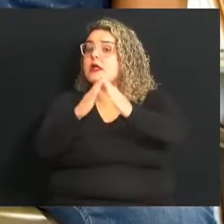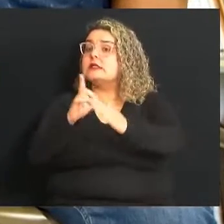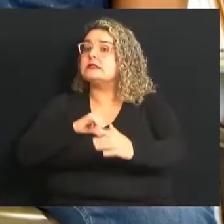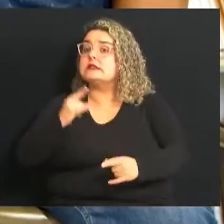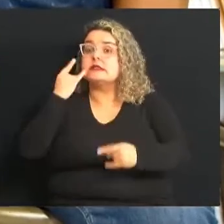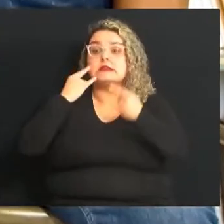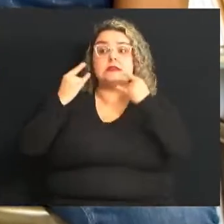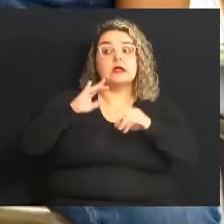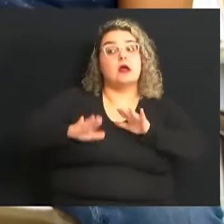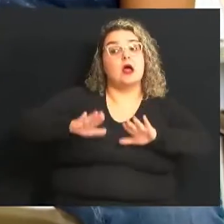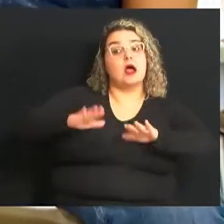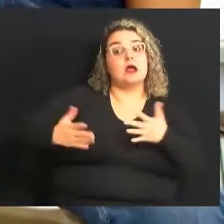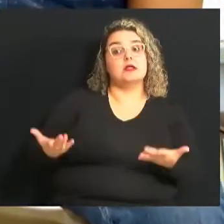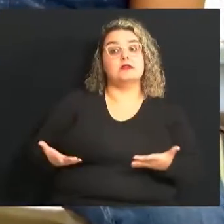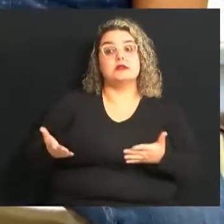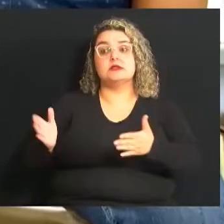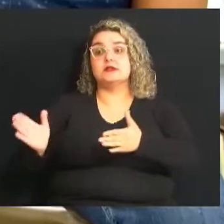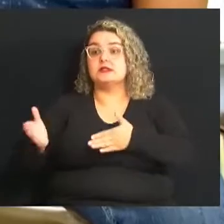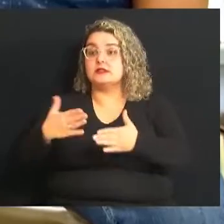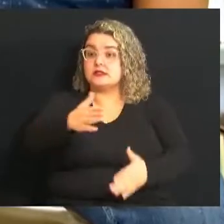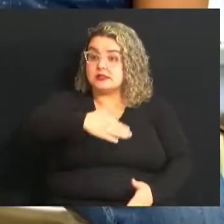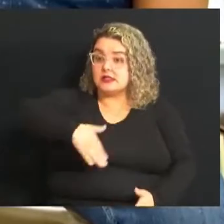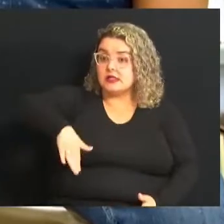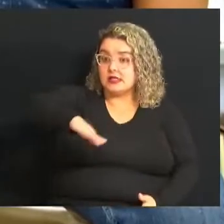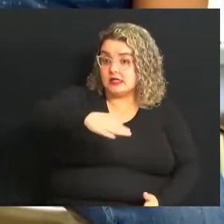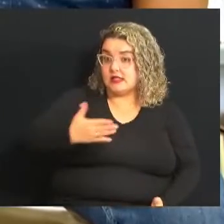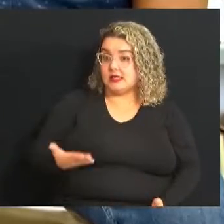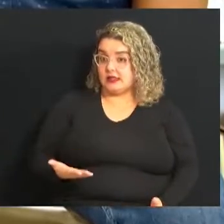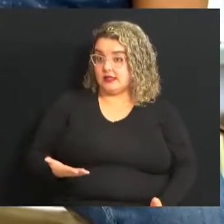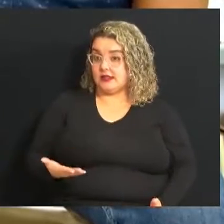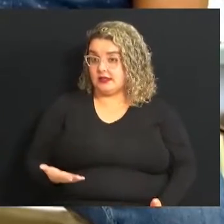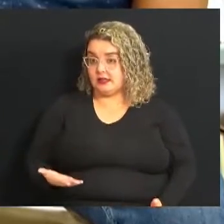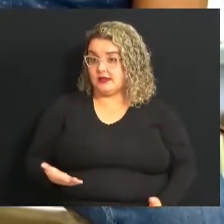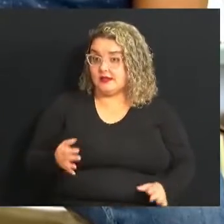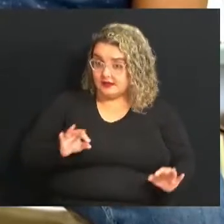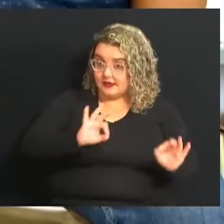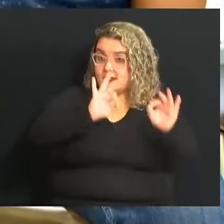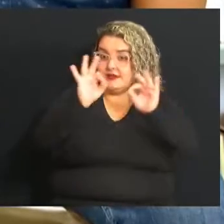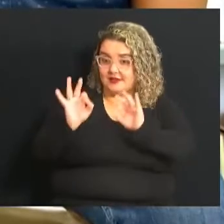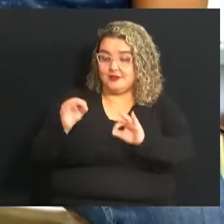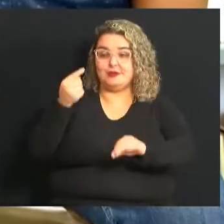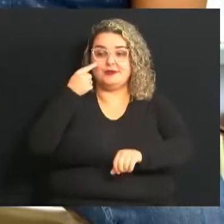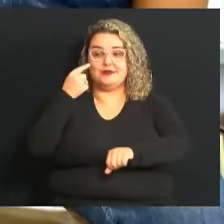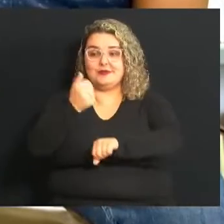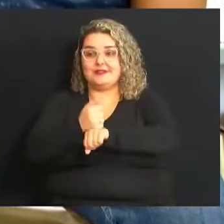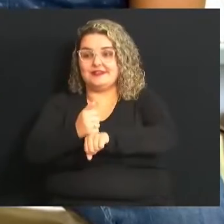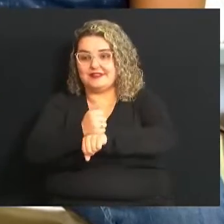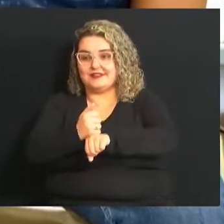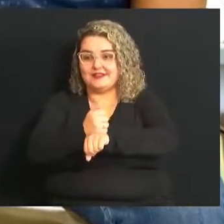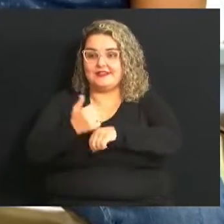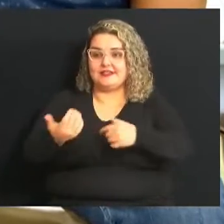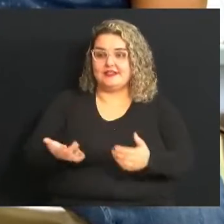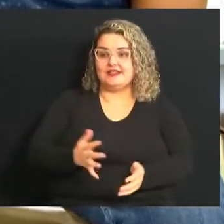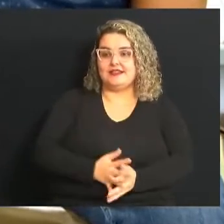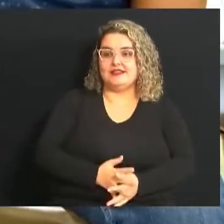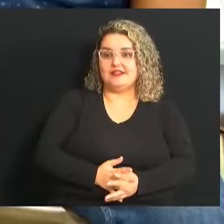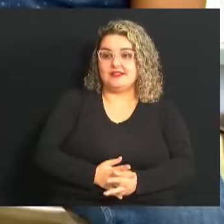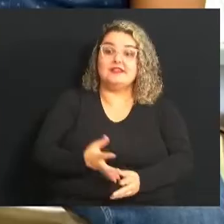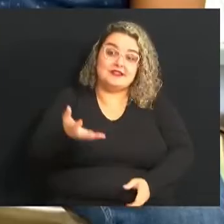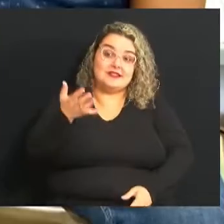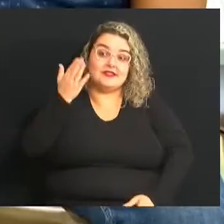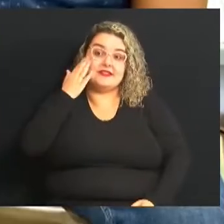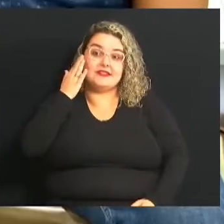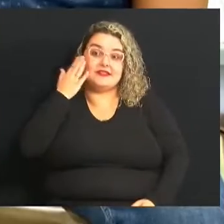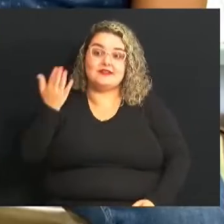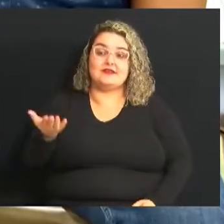de repente, de seguir nessa área e que está acompanhando aqui o quadro Se Liga na Profissão e quer saber aí, né,